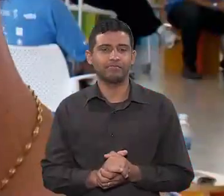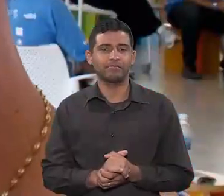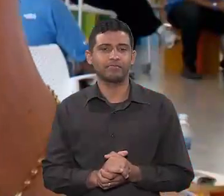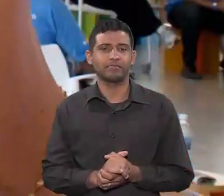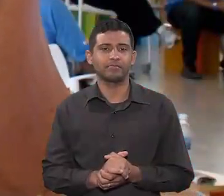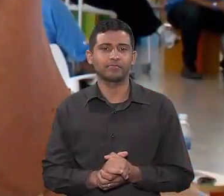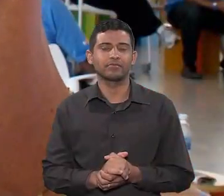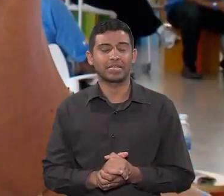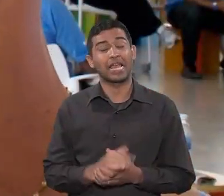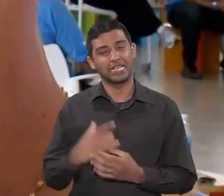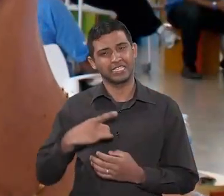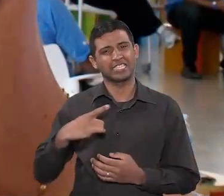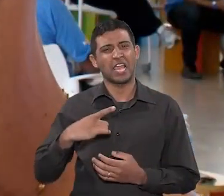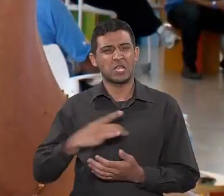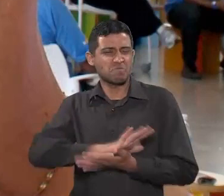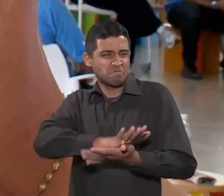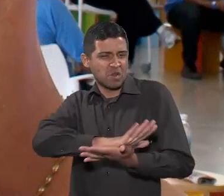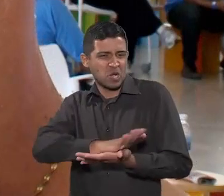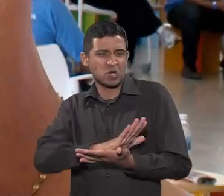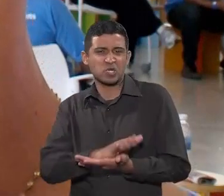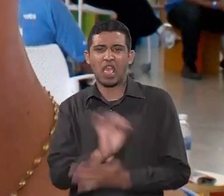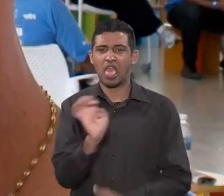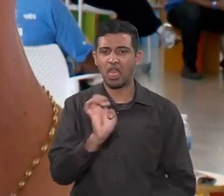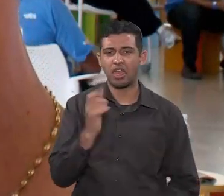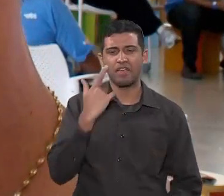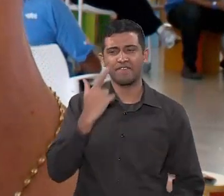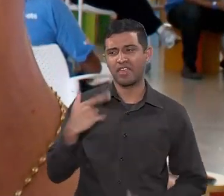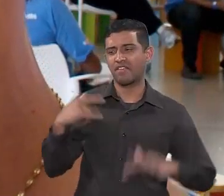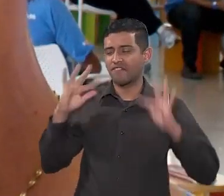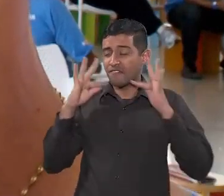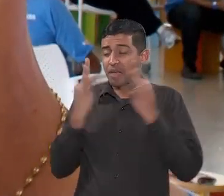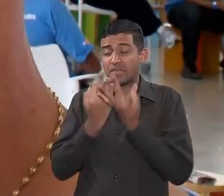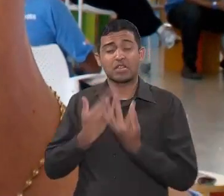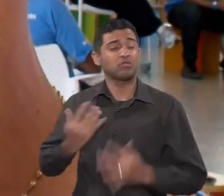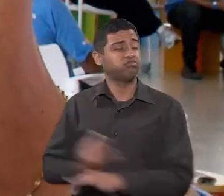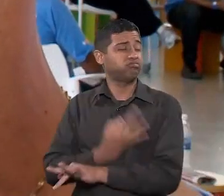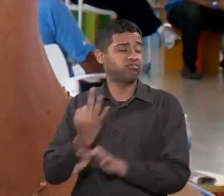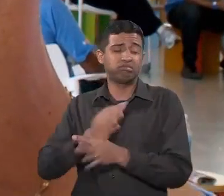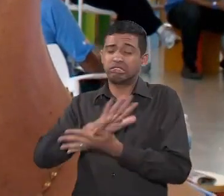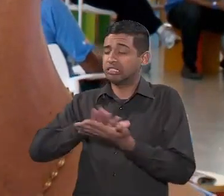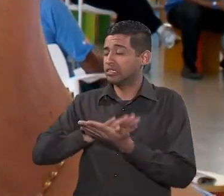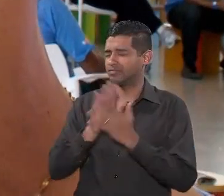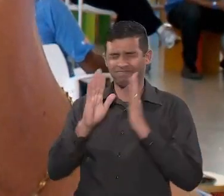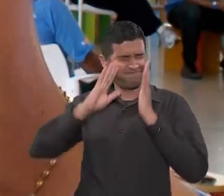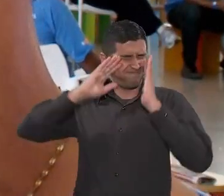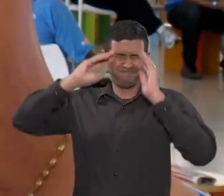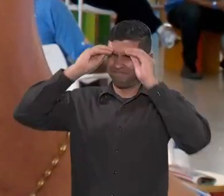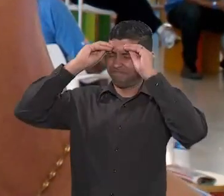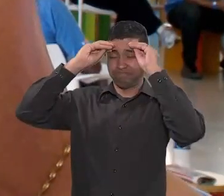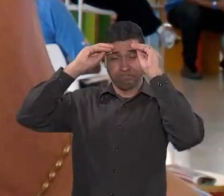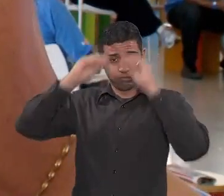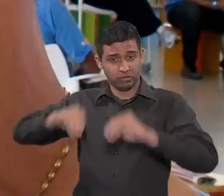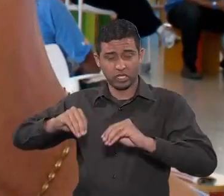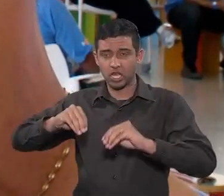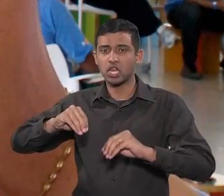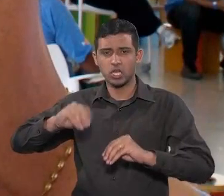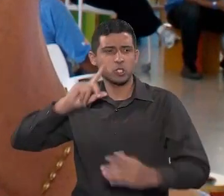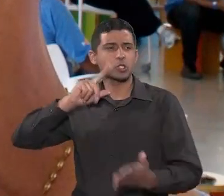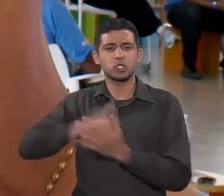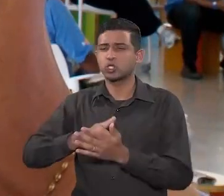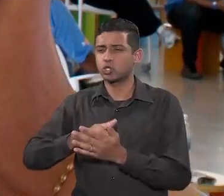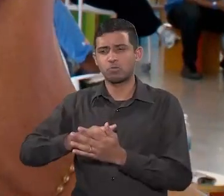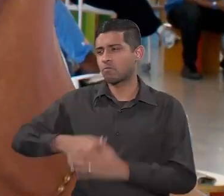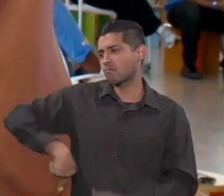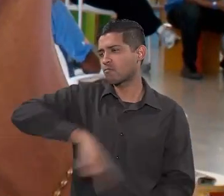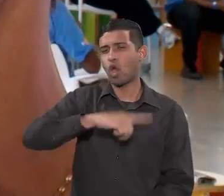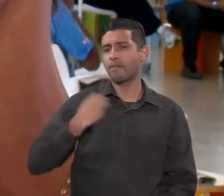Foi a homofobia em família e eu já não aguentava mais. E resolvi seguir meu caminho, porque